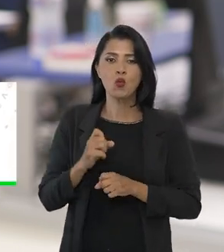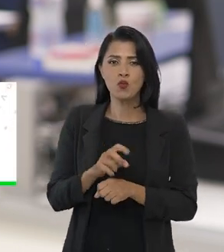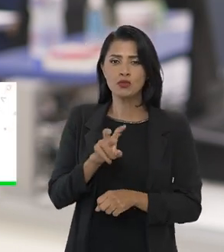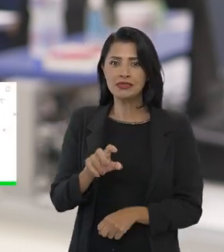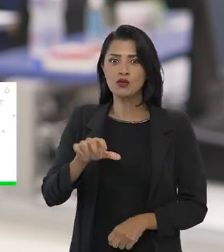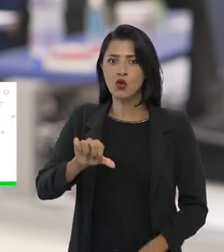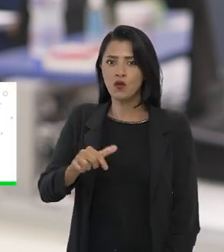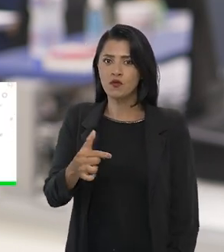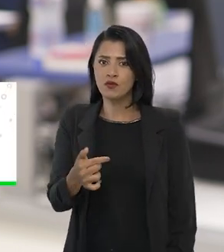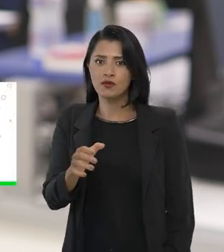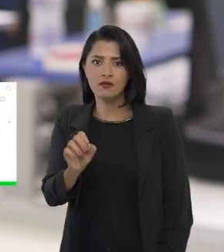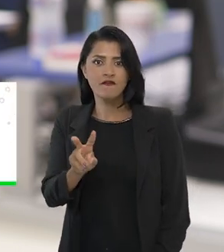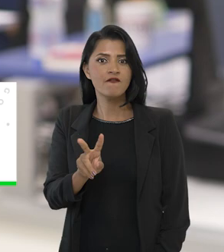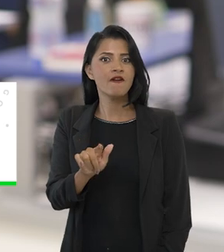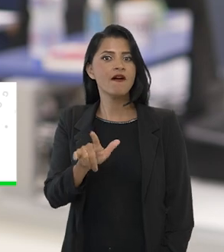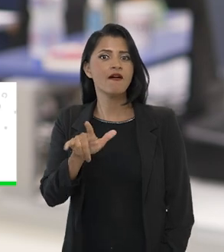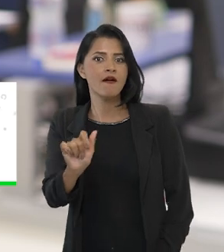edital com